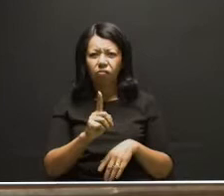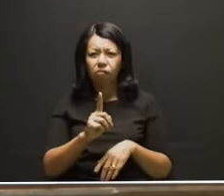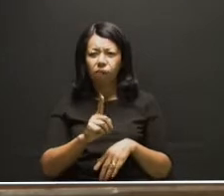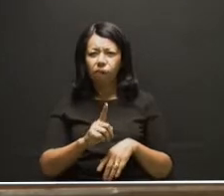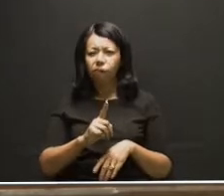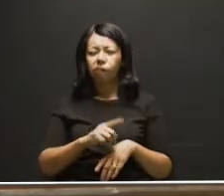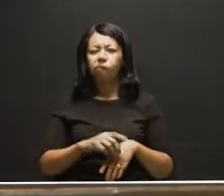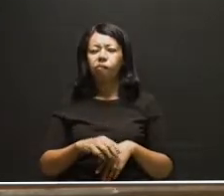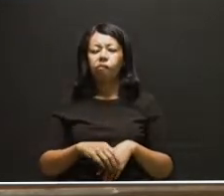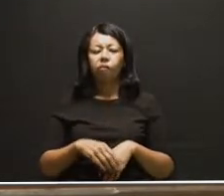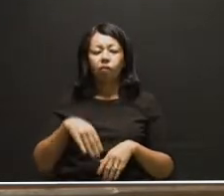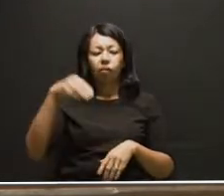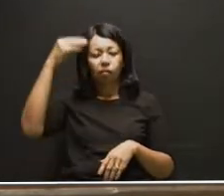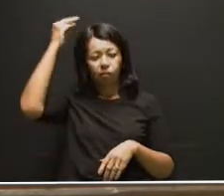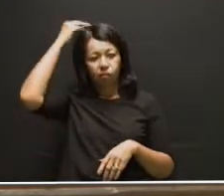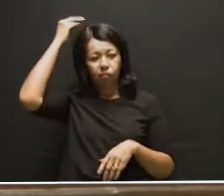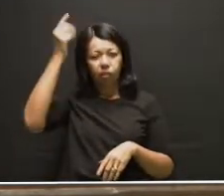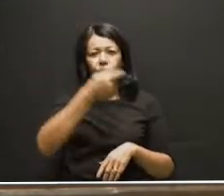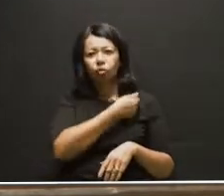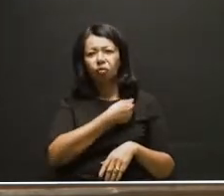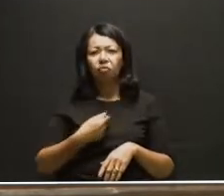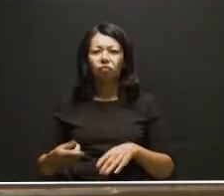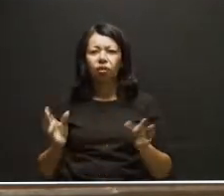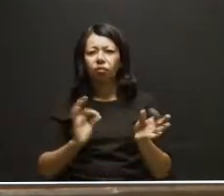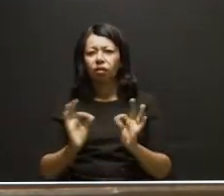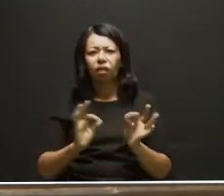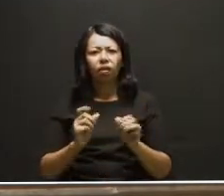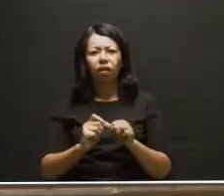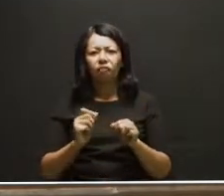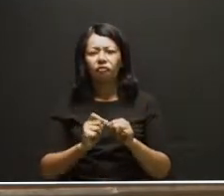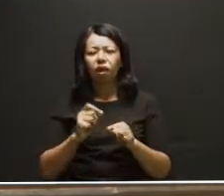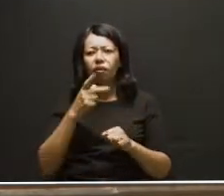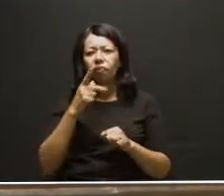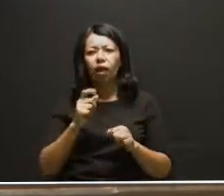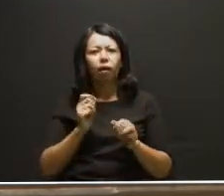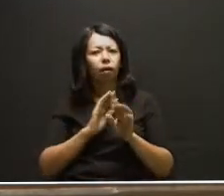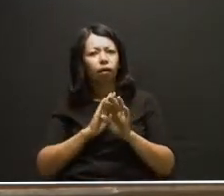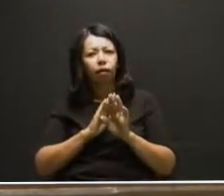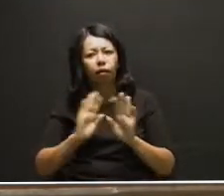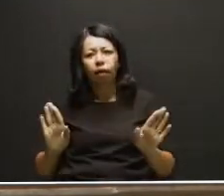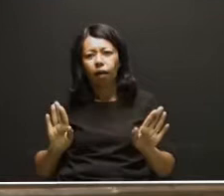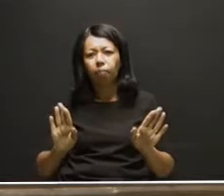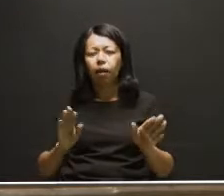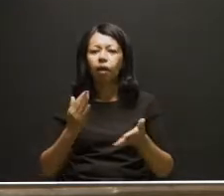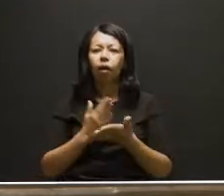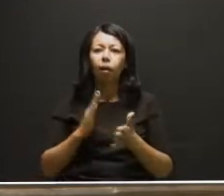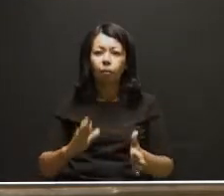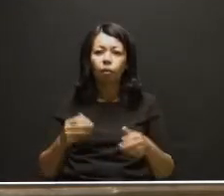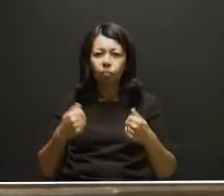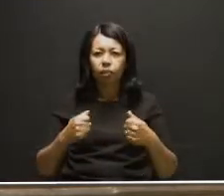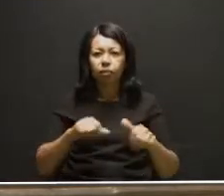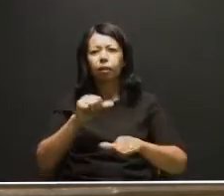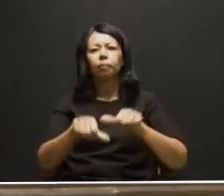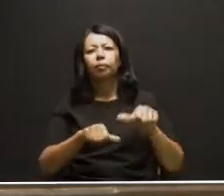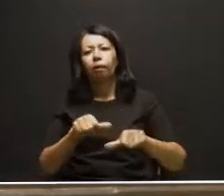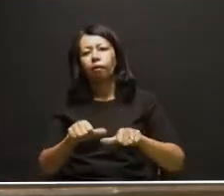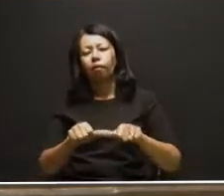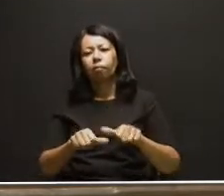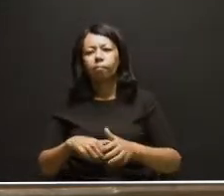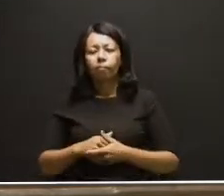a culpa do governo que não tenha atitude de falar basta chega temos que mudar